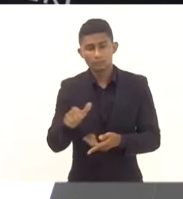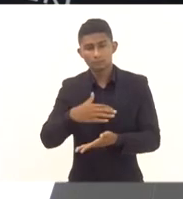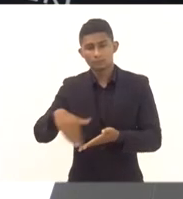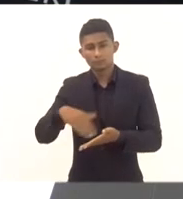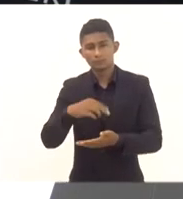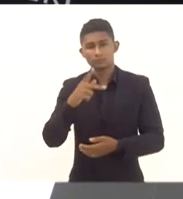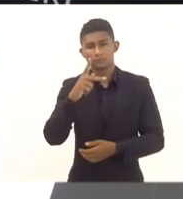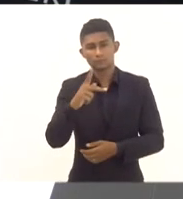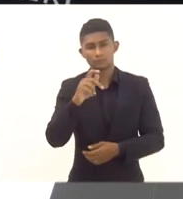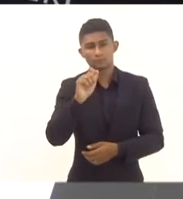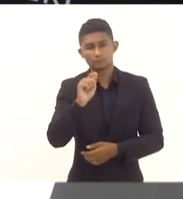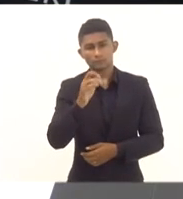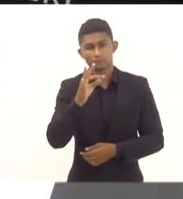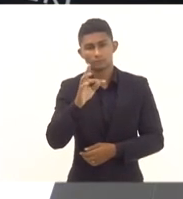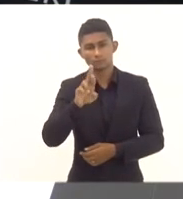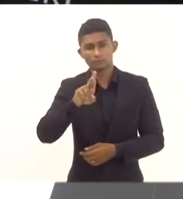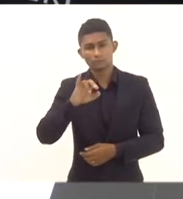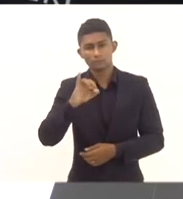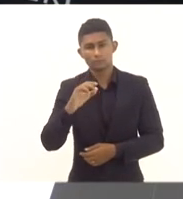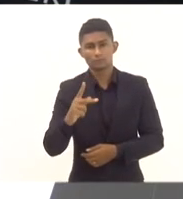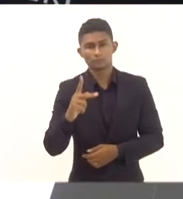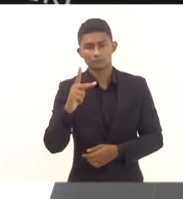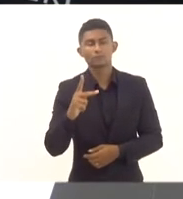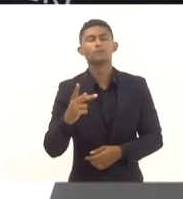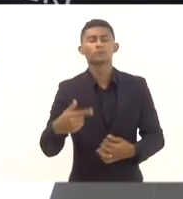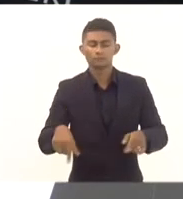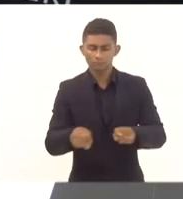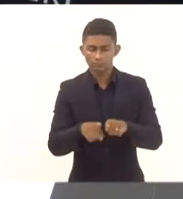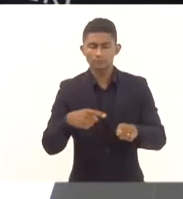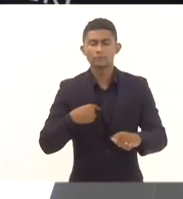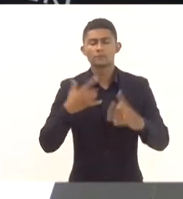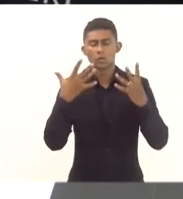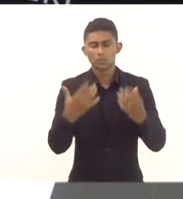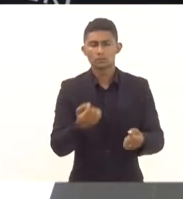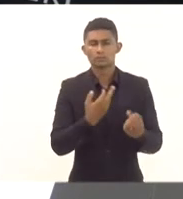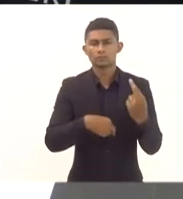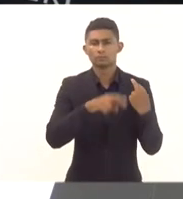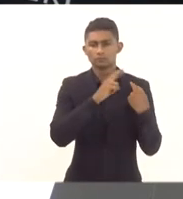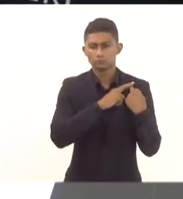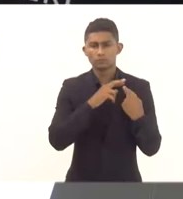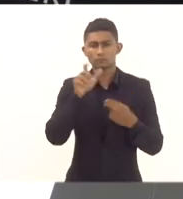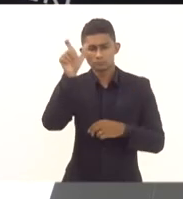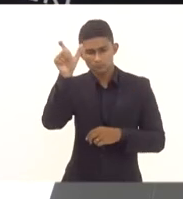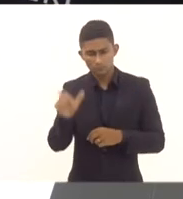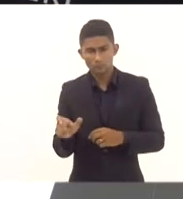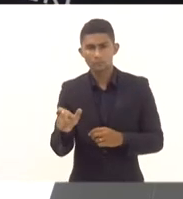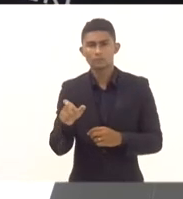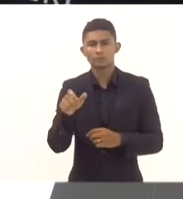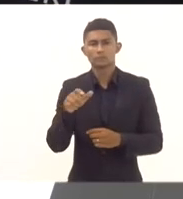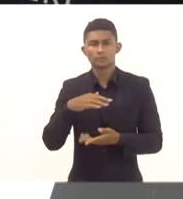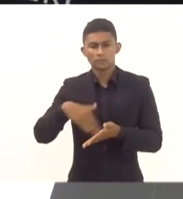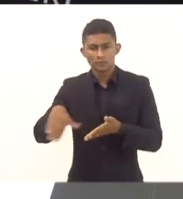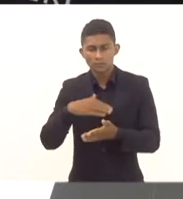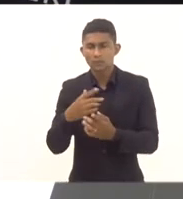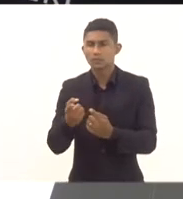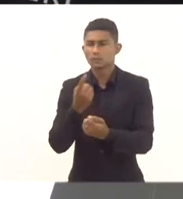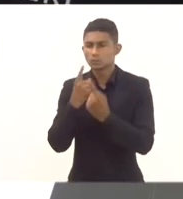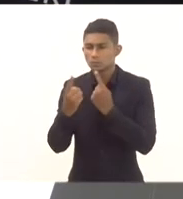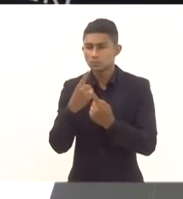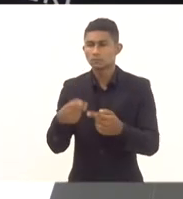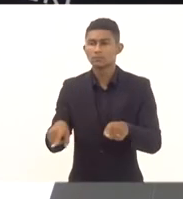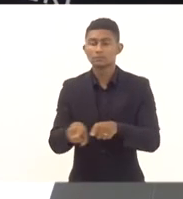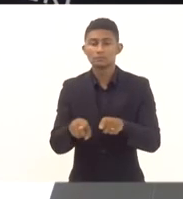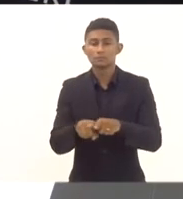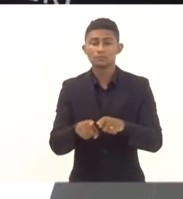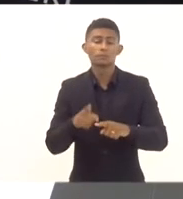trabalho já O meu também é abrir o diálogo com o secretário tempo que passei por aquele lugar porque